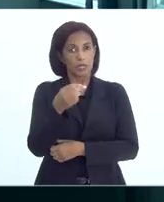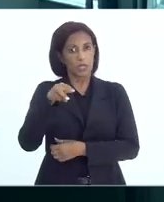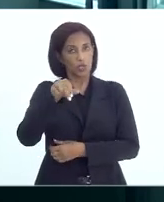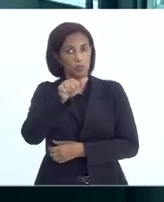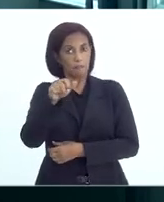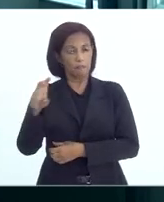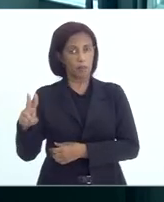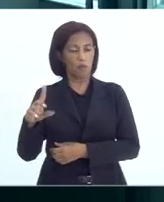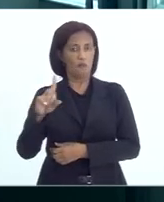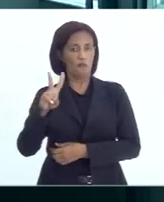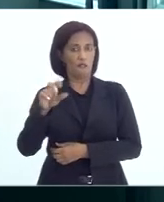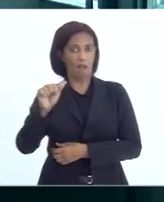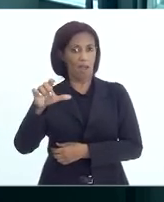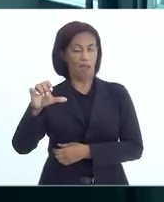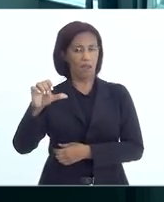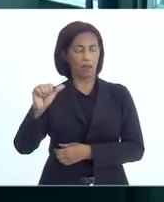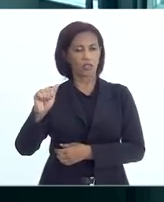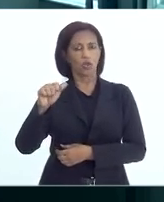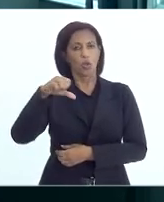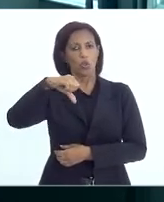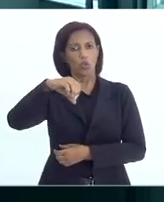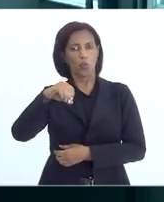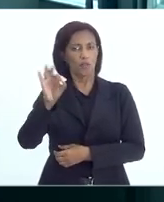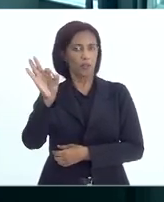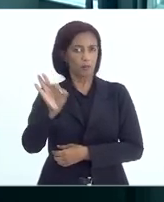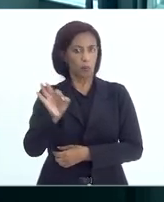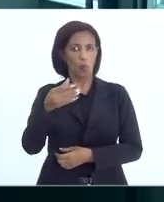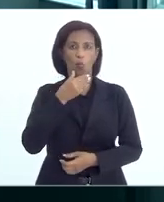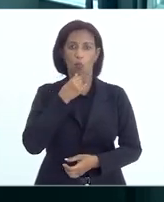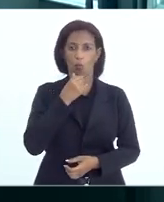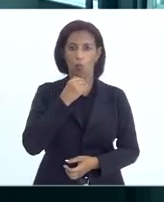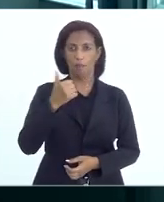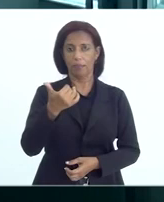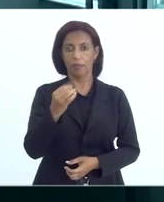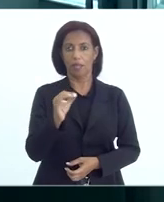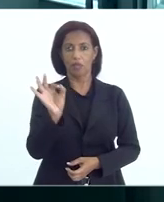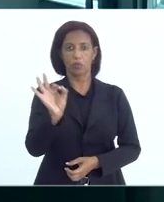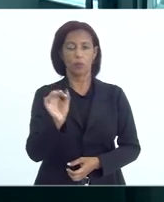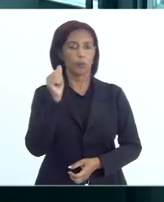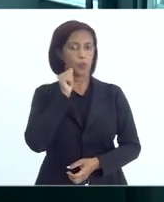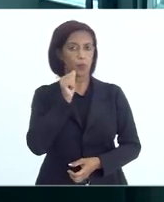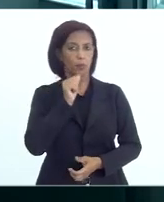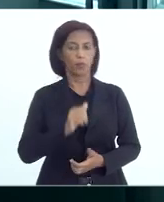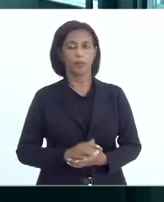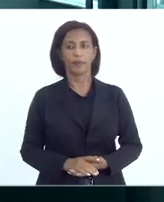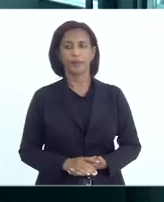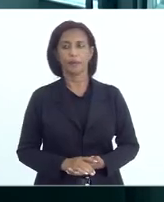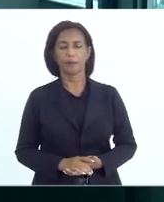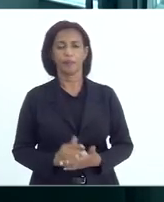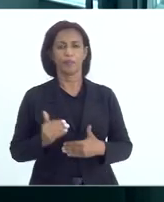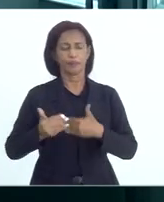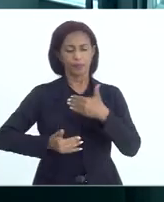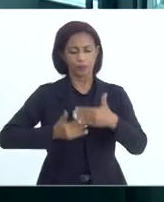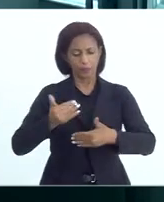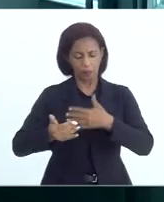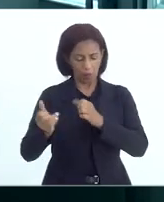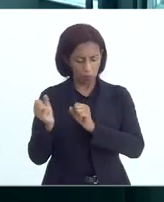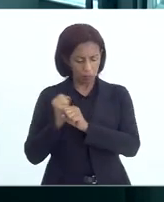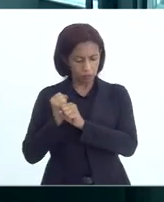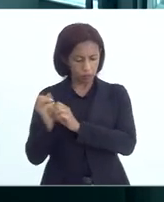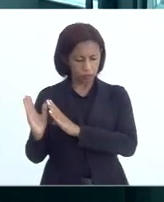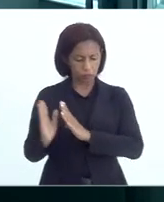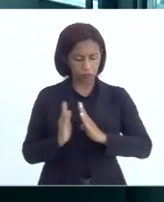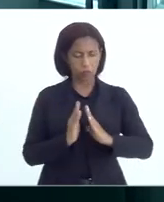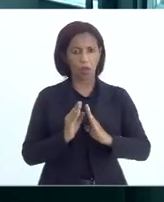vagas 90 porcento destinado ao público masculino e 10 por cento feminino ao longo desses anos